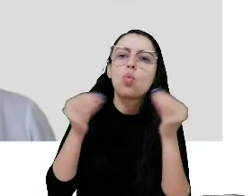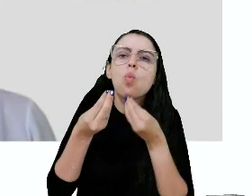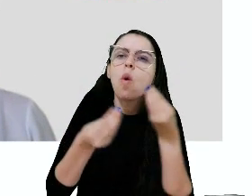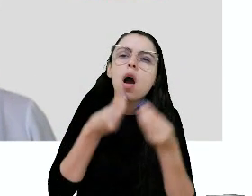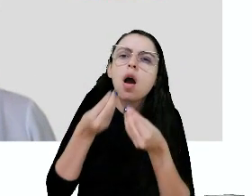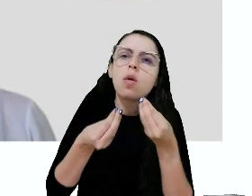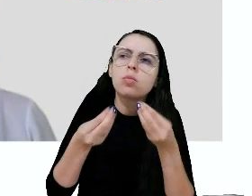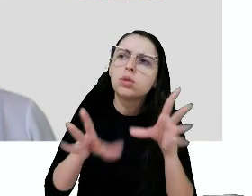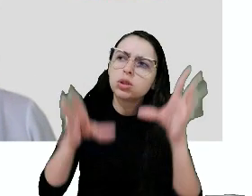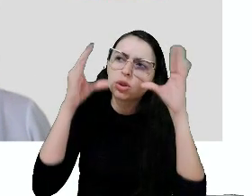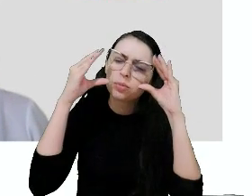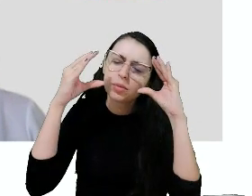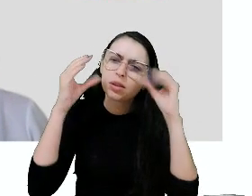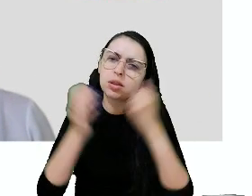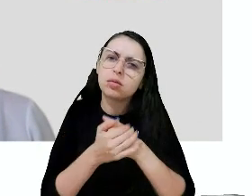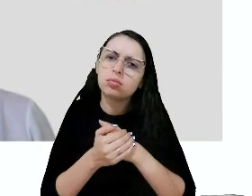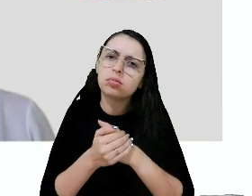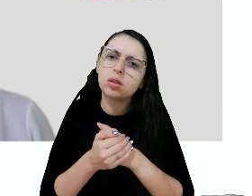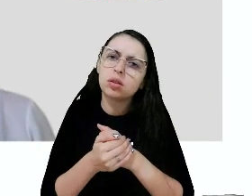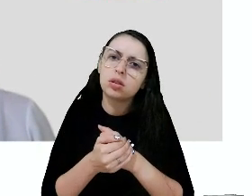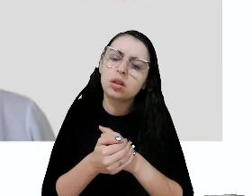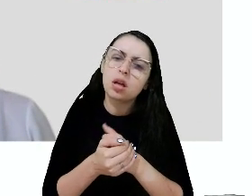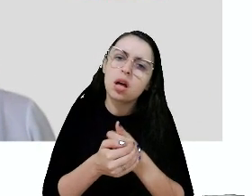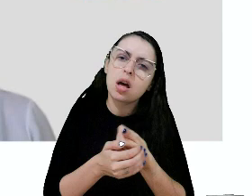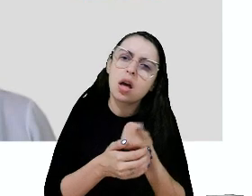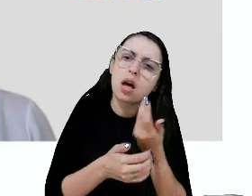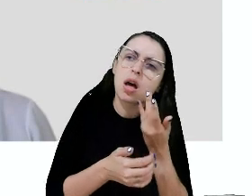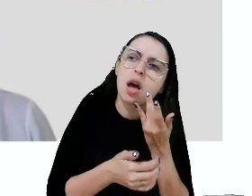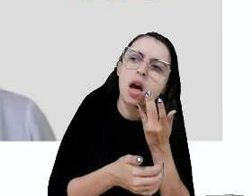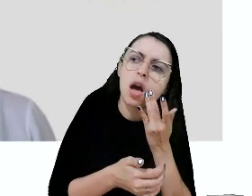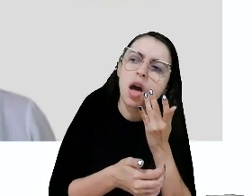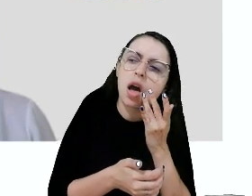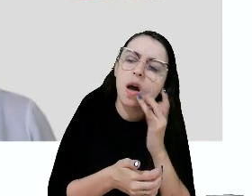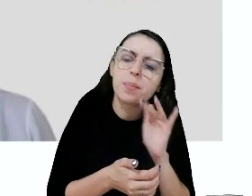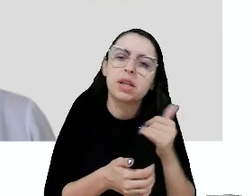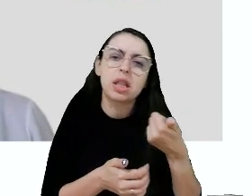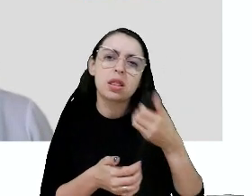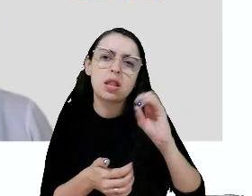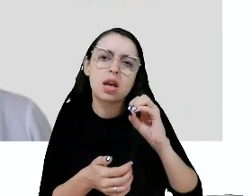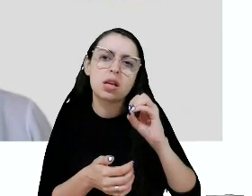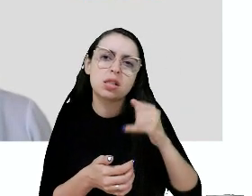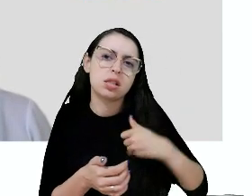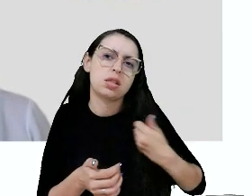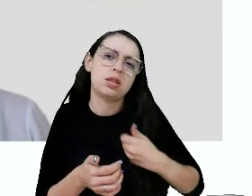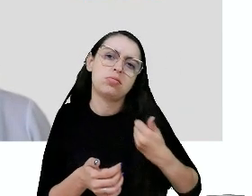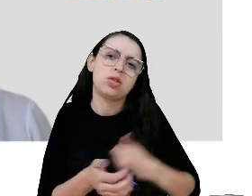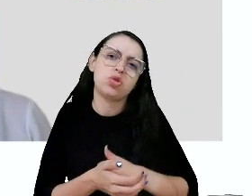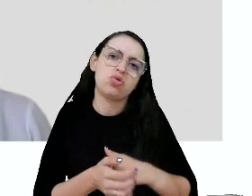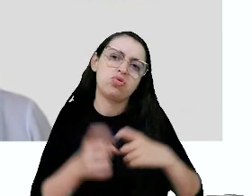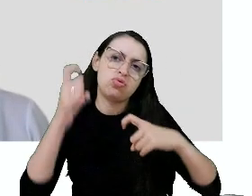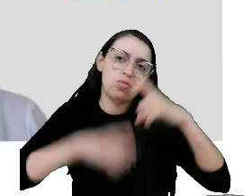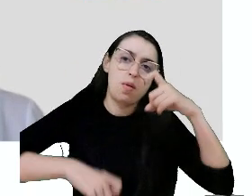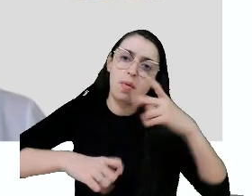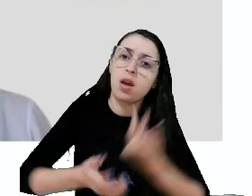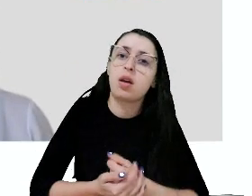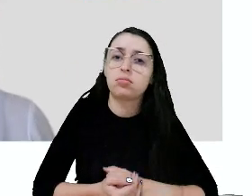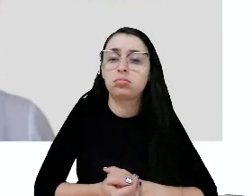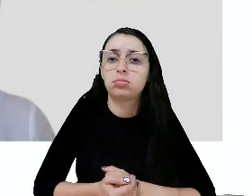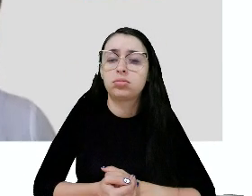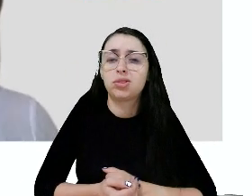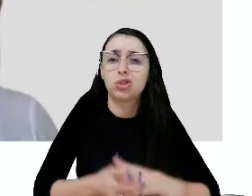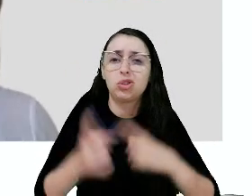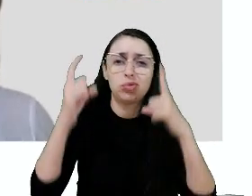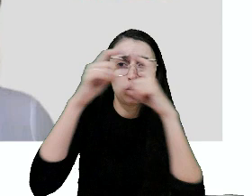Qual a percepção da senhora no caso da menina de 10 anos que foi vítima de estupro e teve tanta dificuldade de realizar o aborto